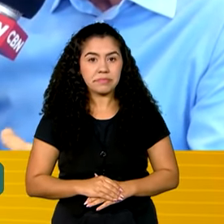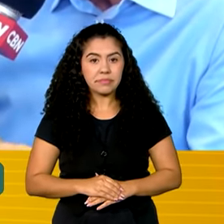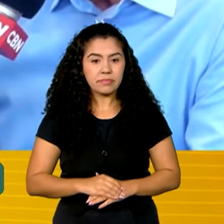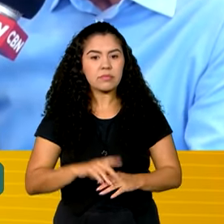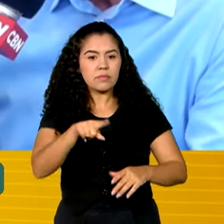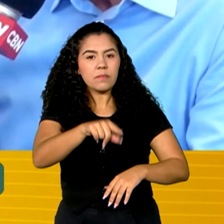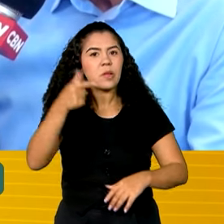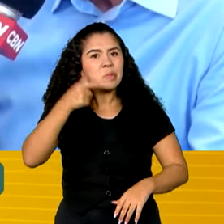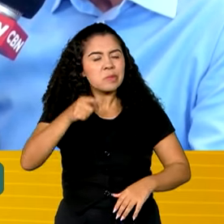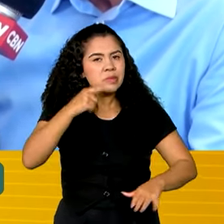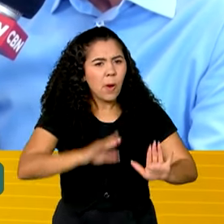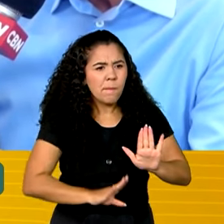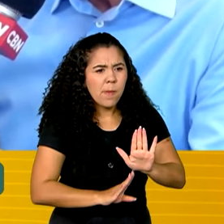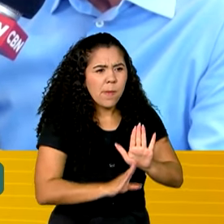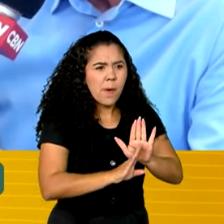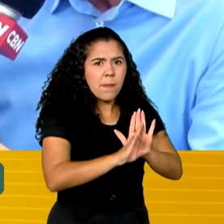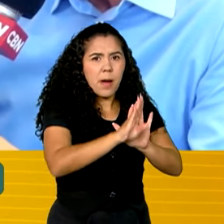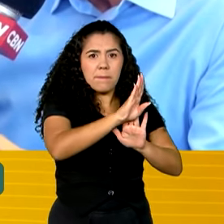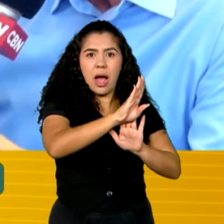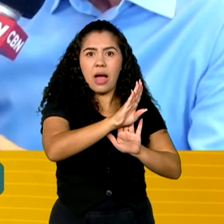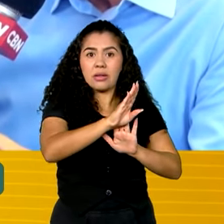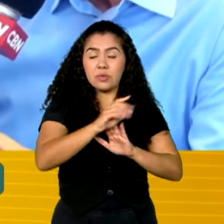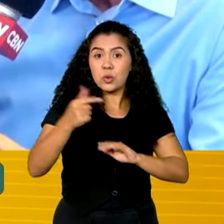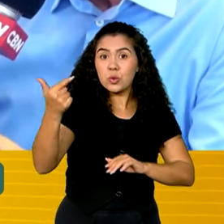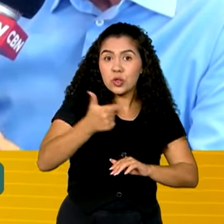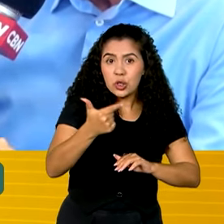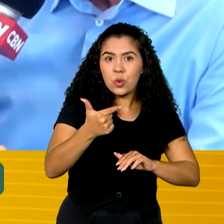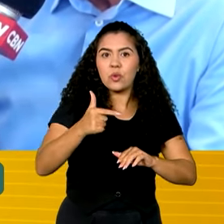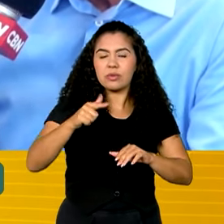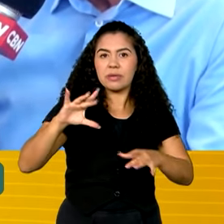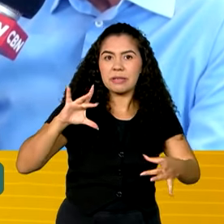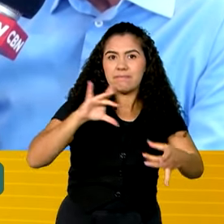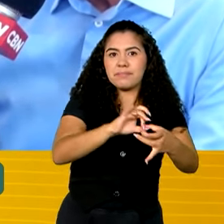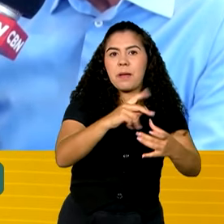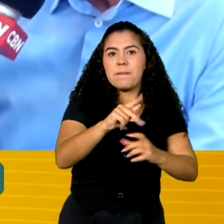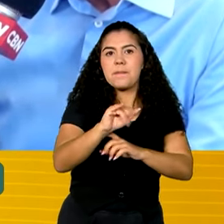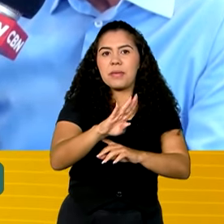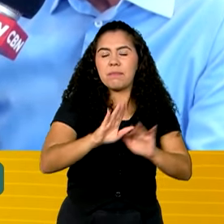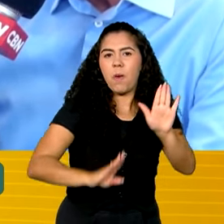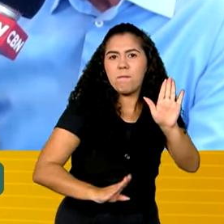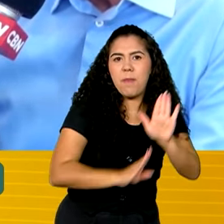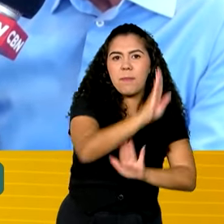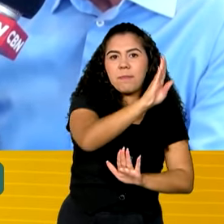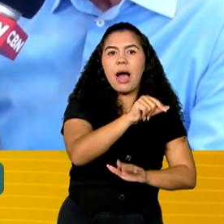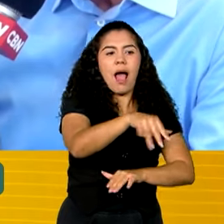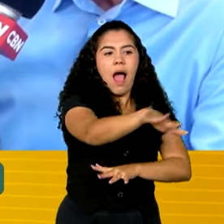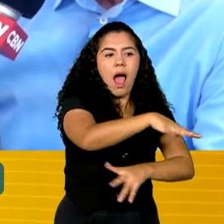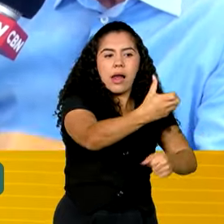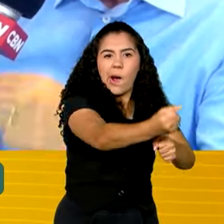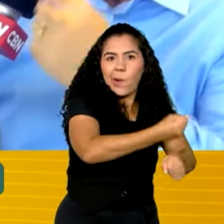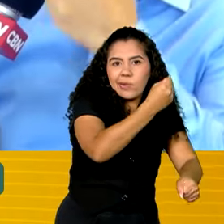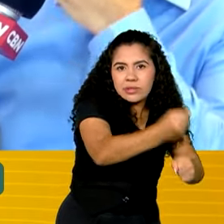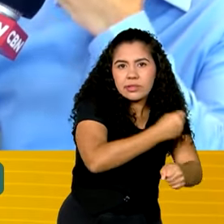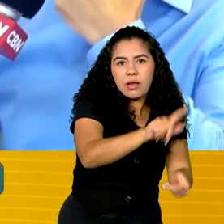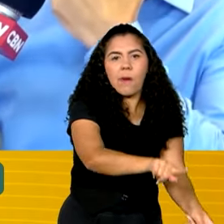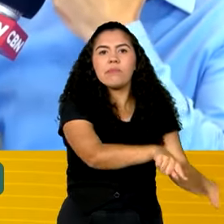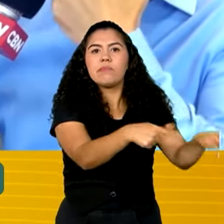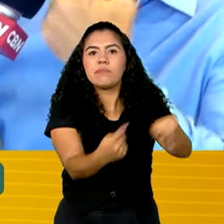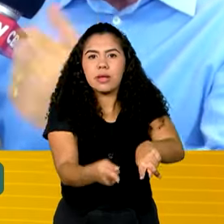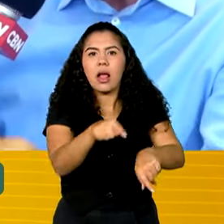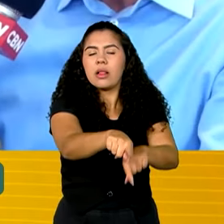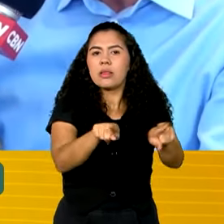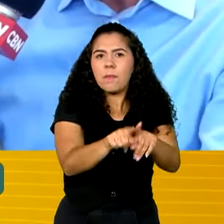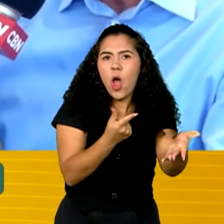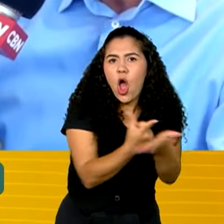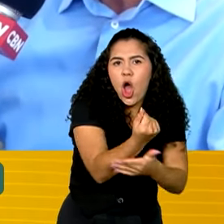esse crescimento, que foi o segundo maior crescimento de PIB trimestral do mundo, foi a indústria da construção, né? Foi o consumo,